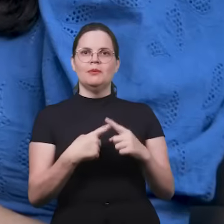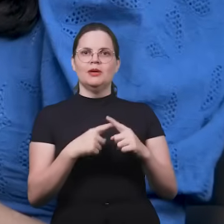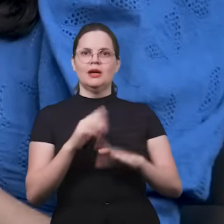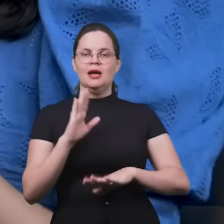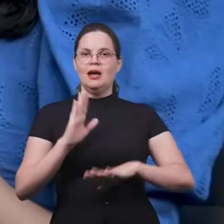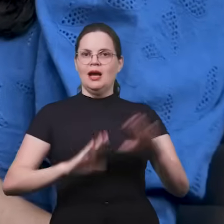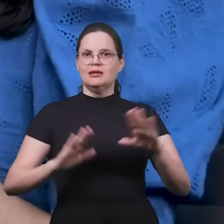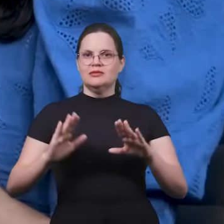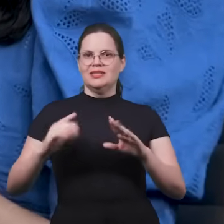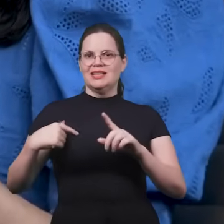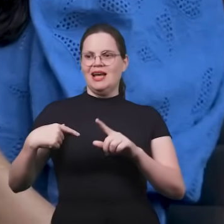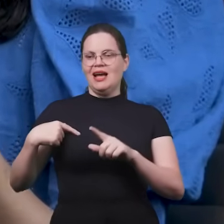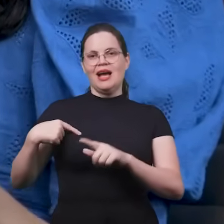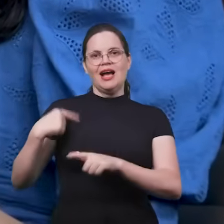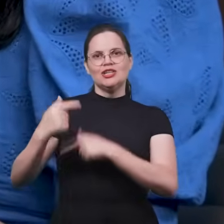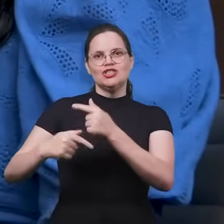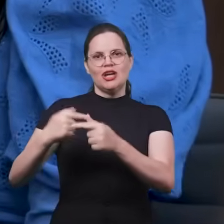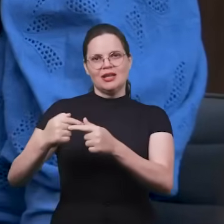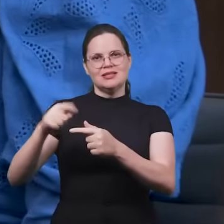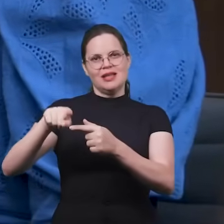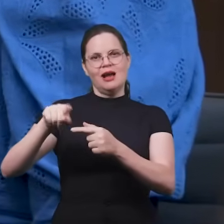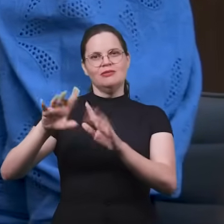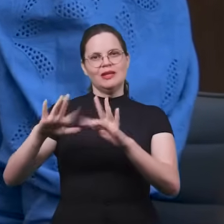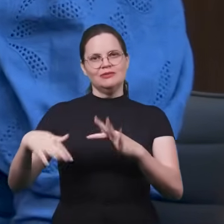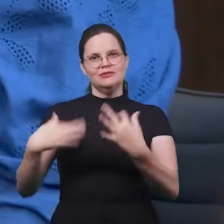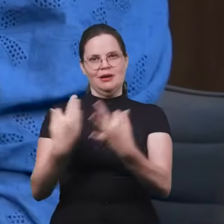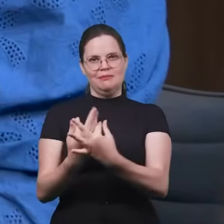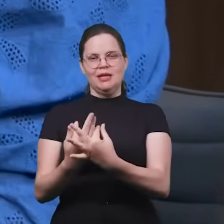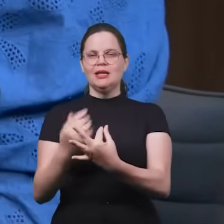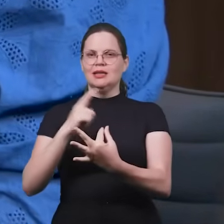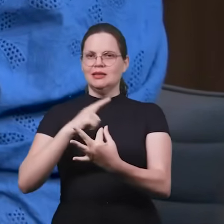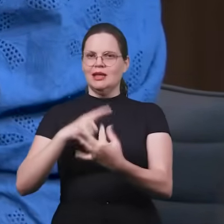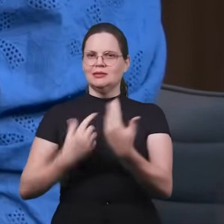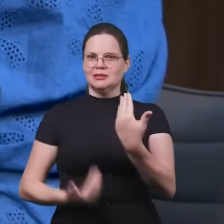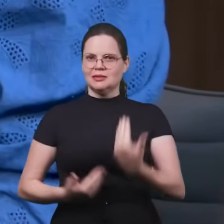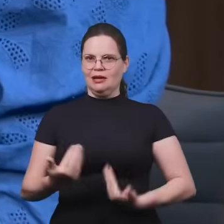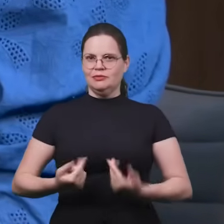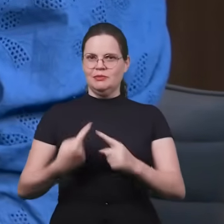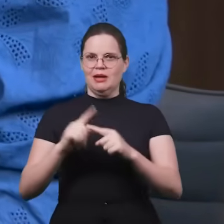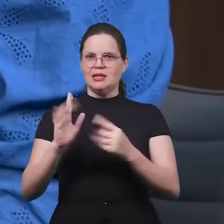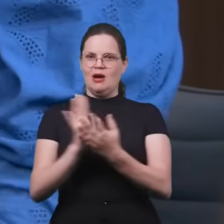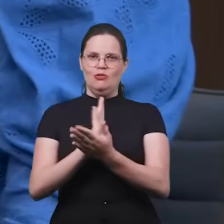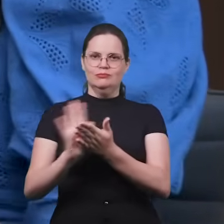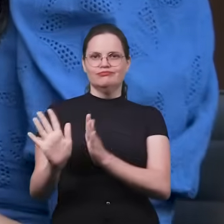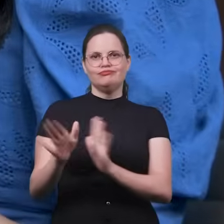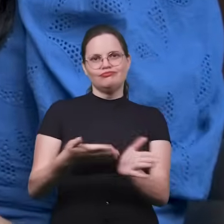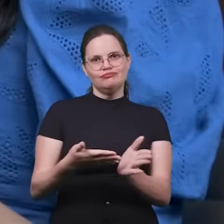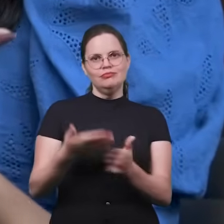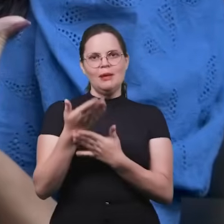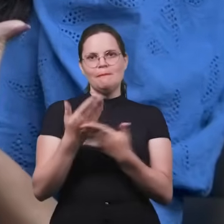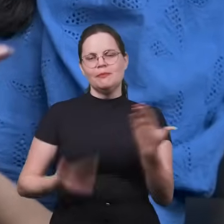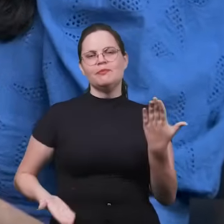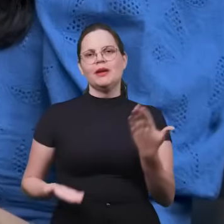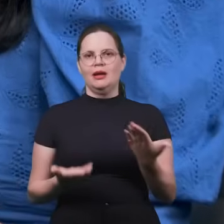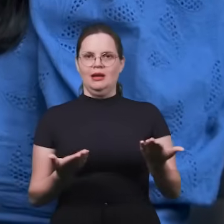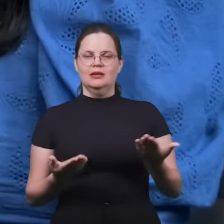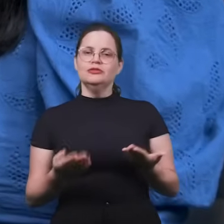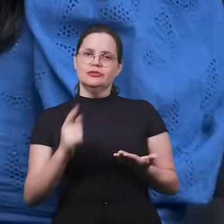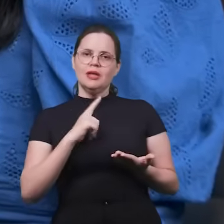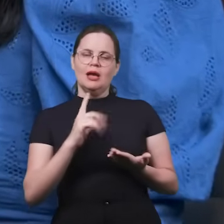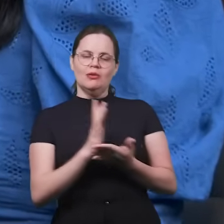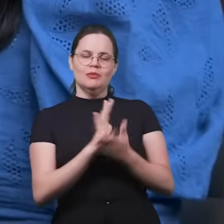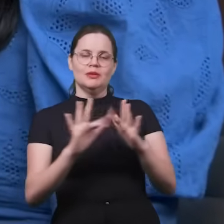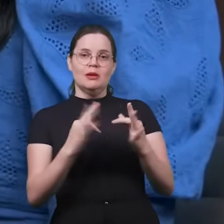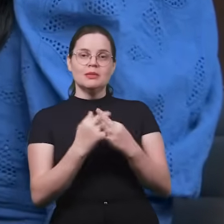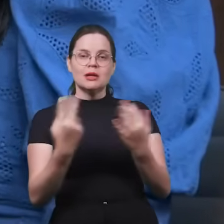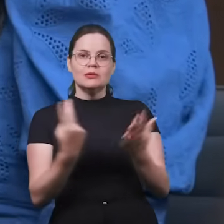da conexão entre as gerações, uma descontinuidade da herança espiritual que tem alcançado